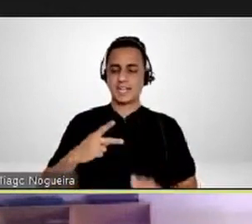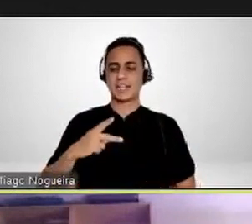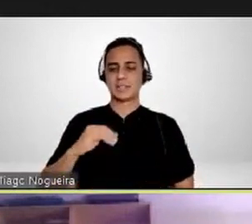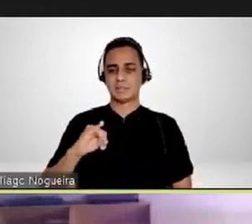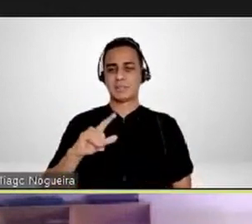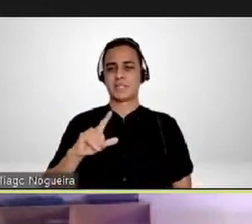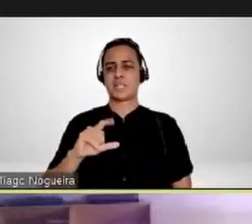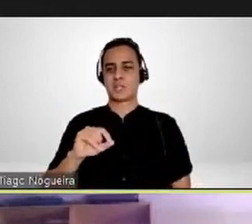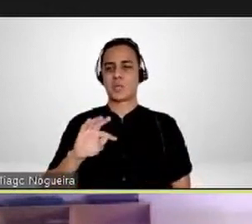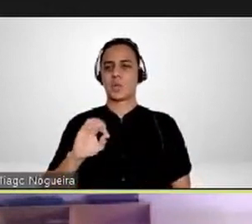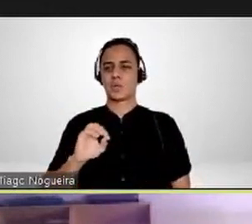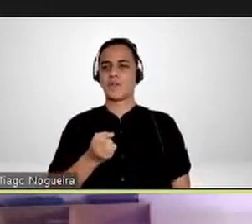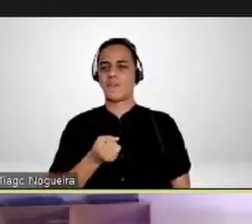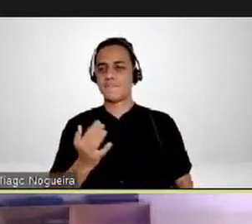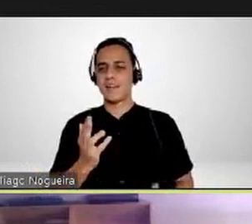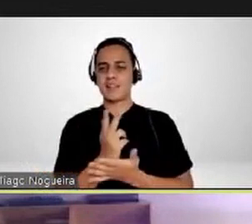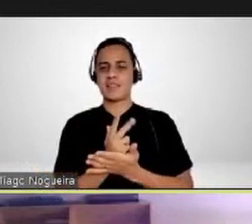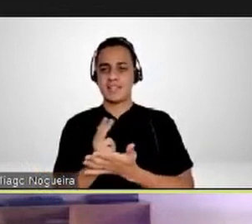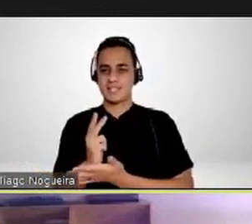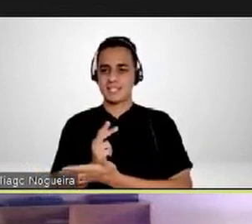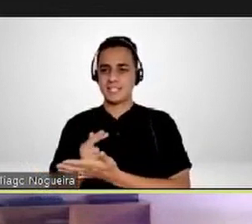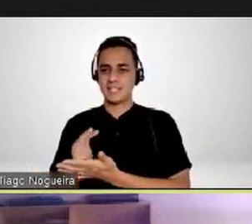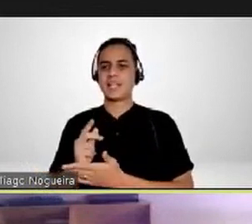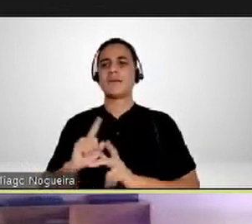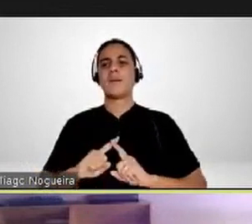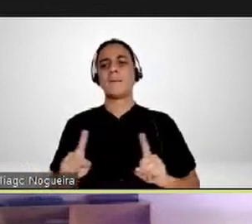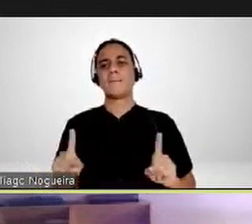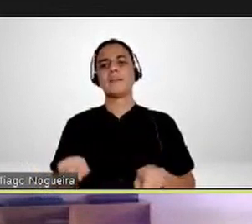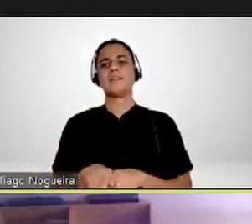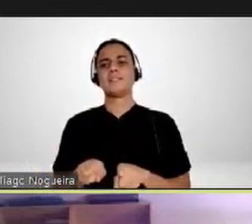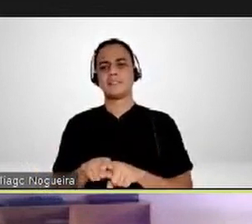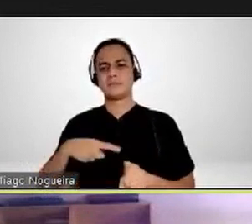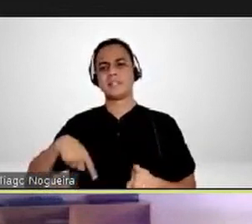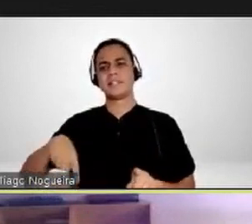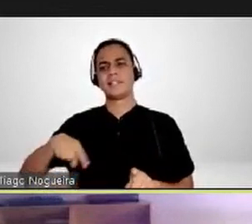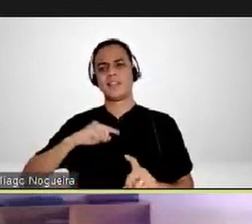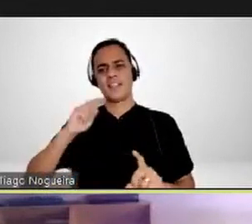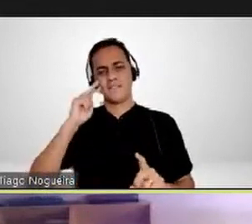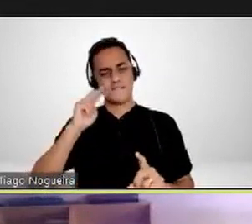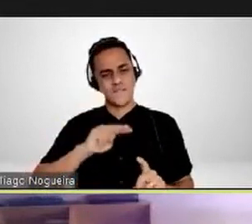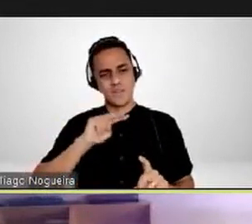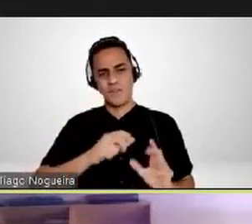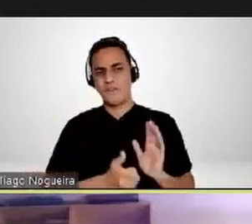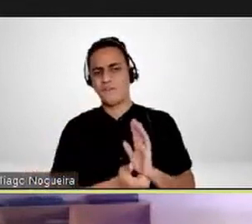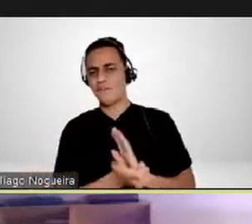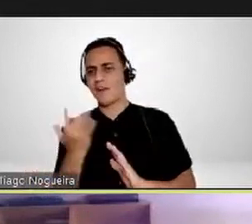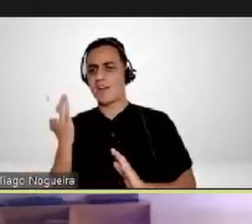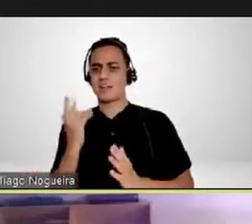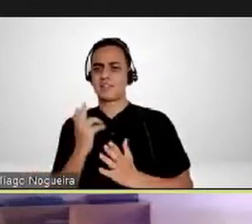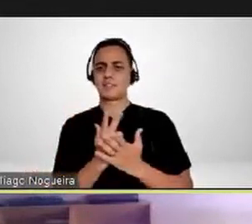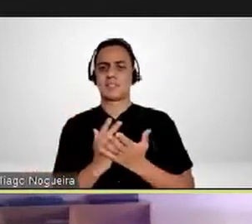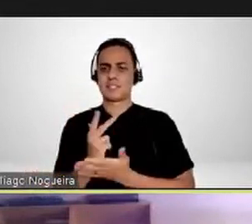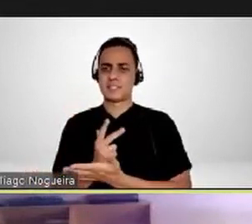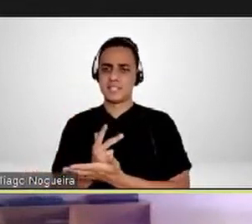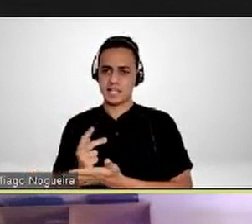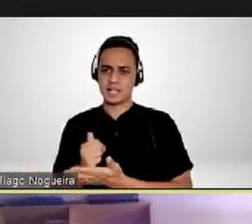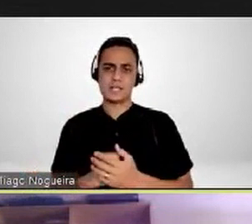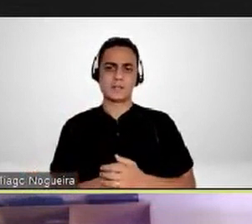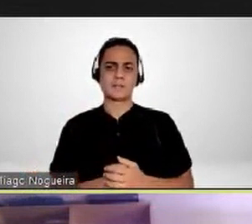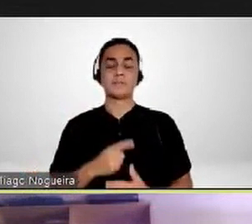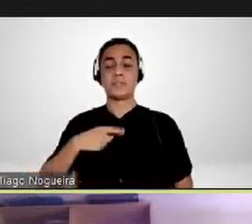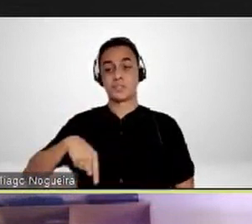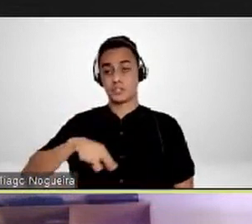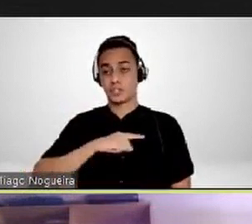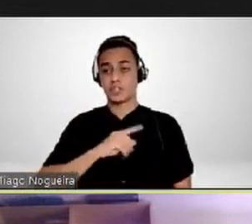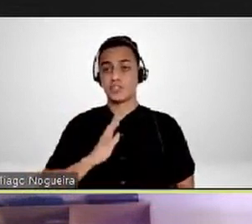de desenhos, mas a gente também olhou, né, para todo o conjunto de desenhos, né? Então, nós